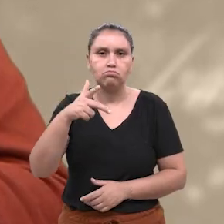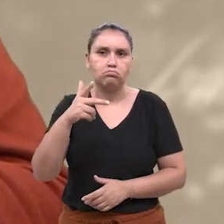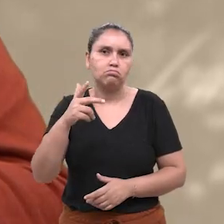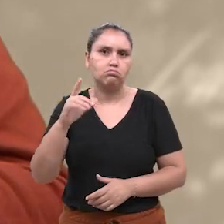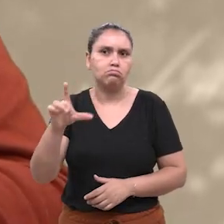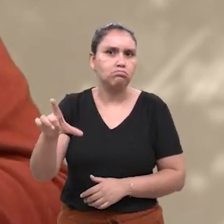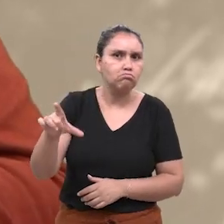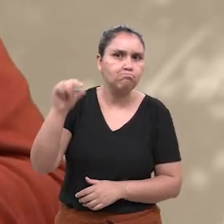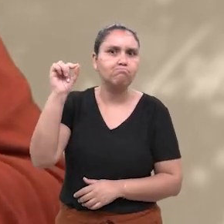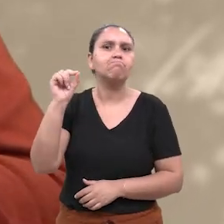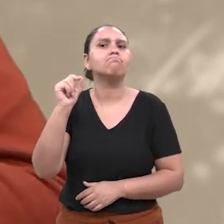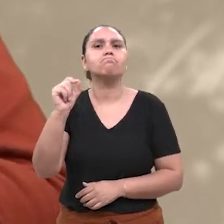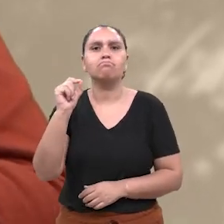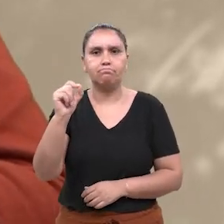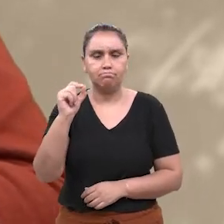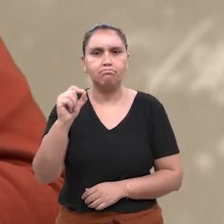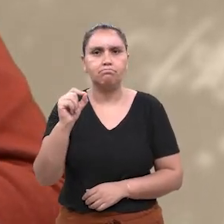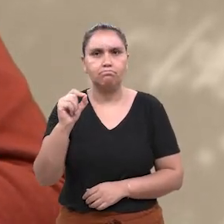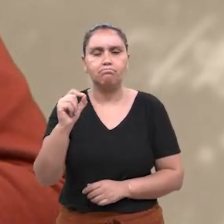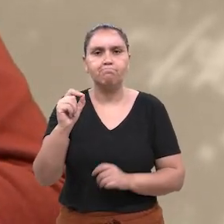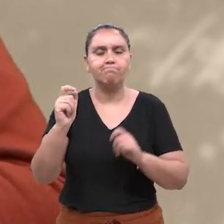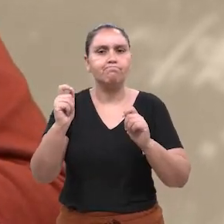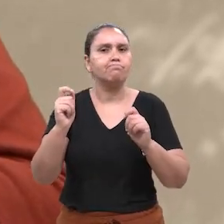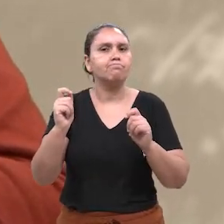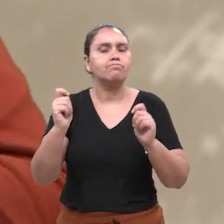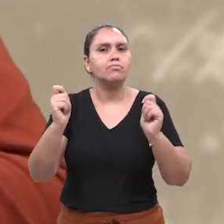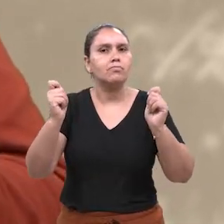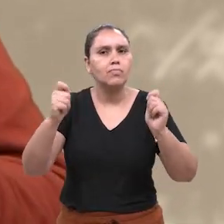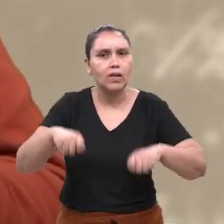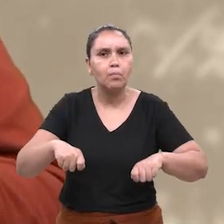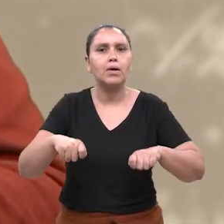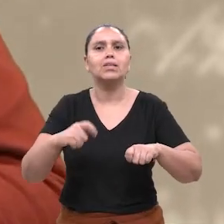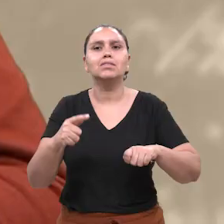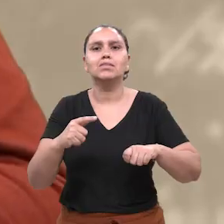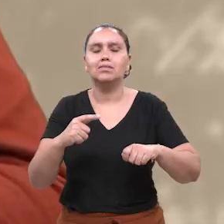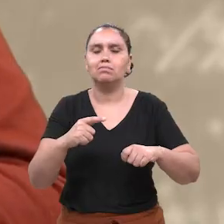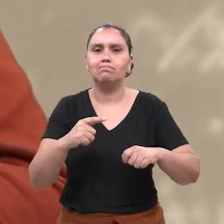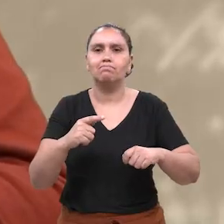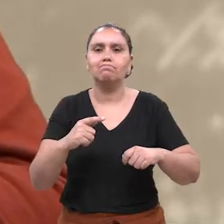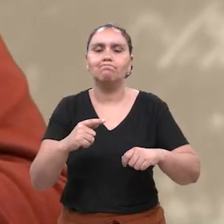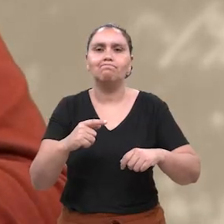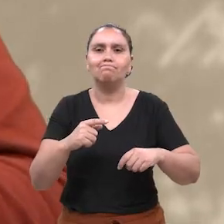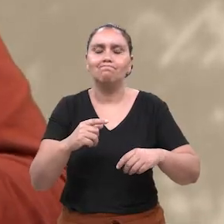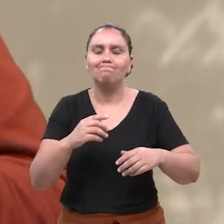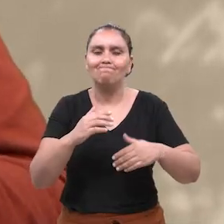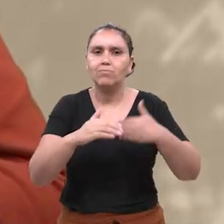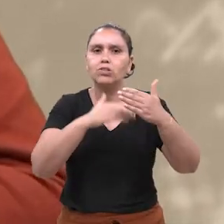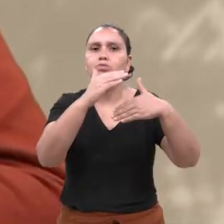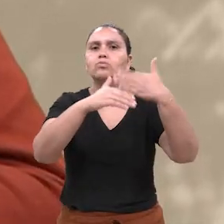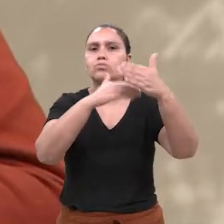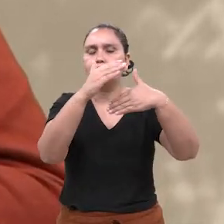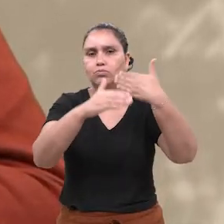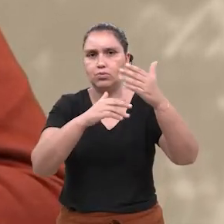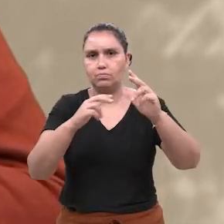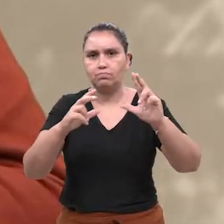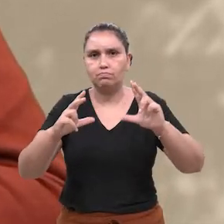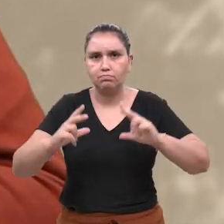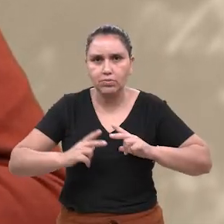Schmidt. Então foram decisões que na verdade com certeza nos fez crescer, nos fez